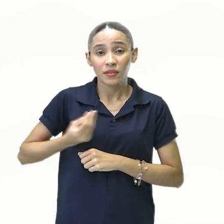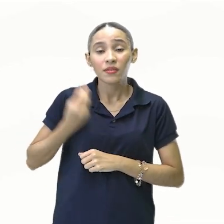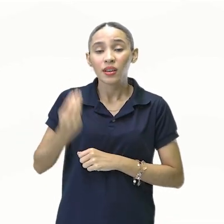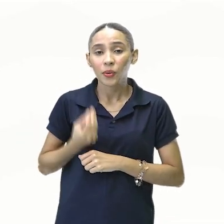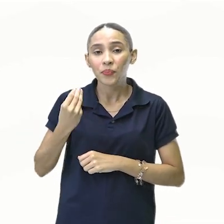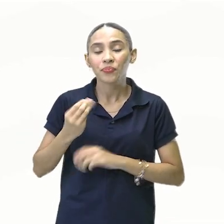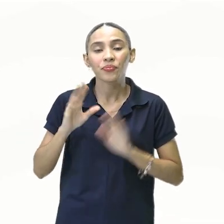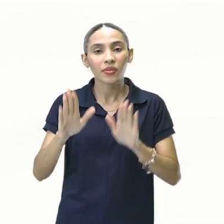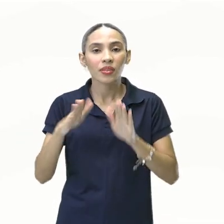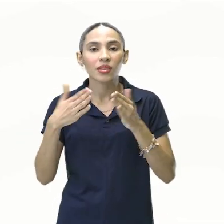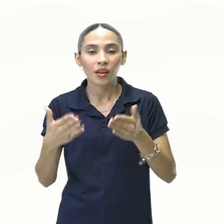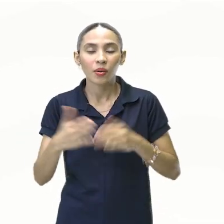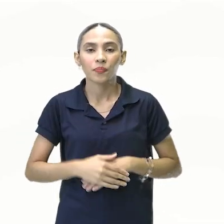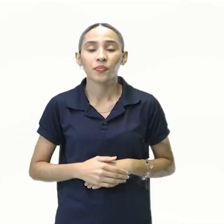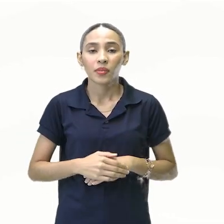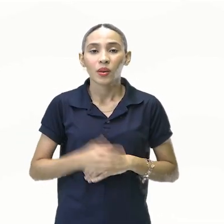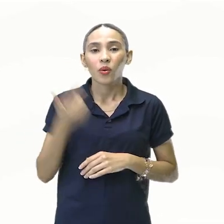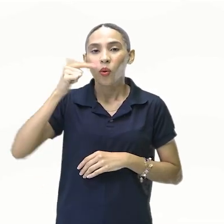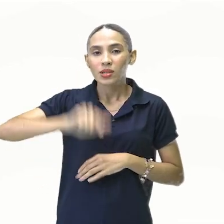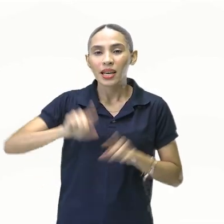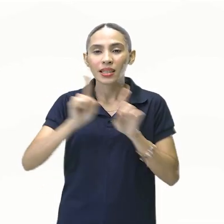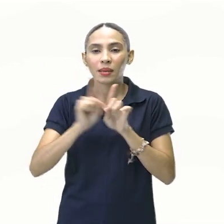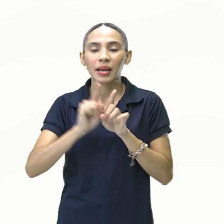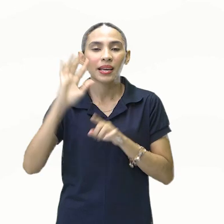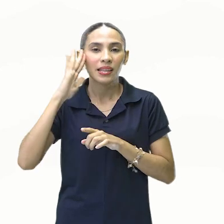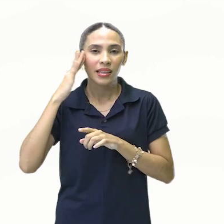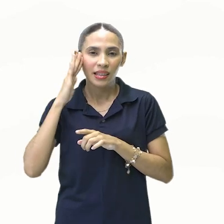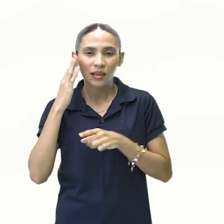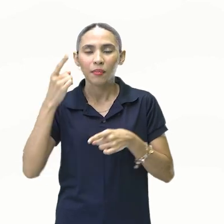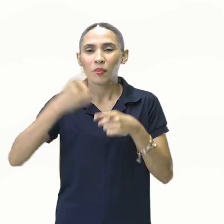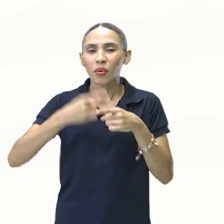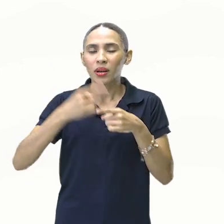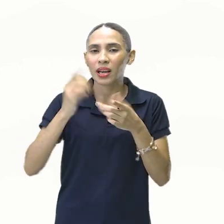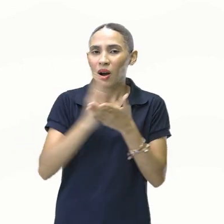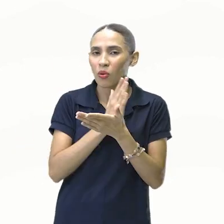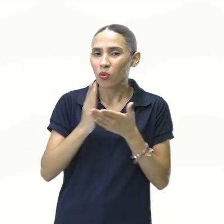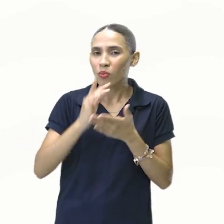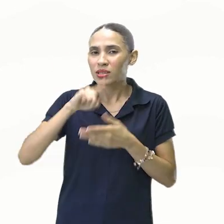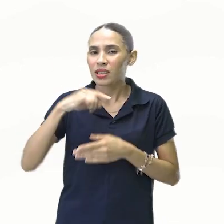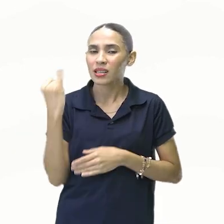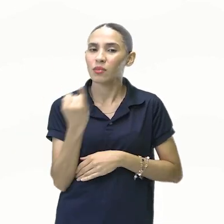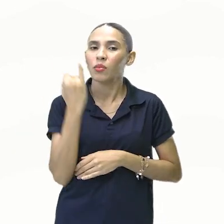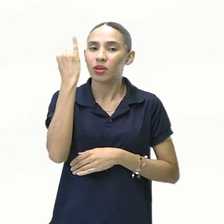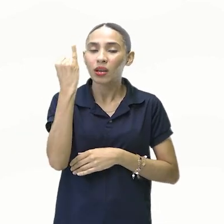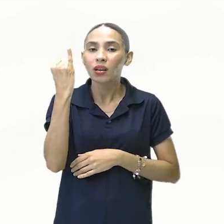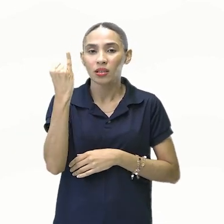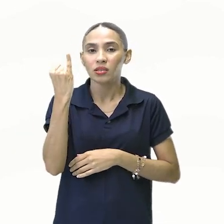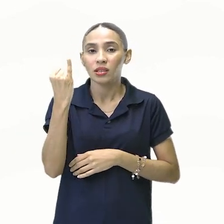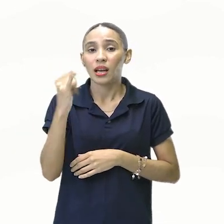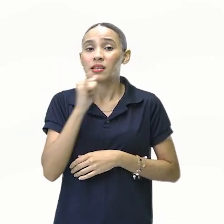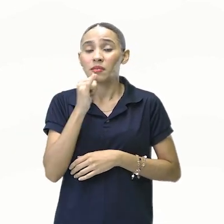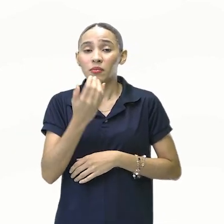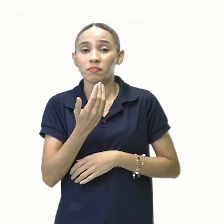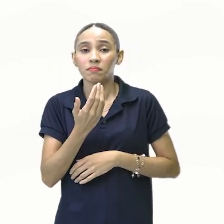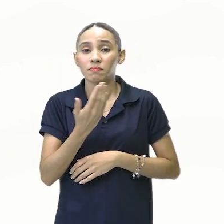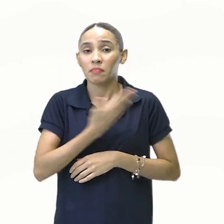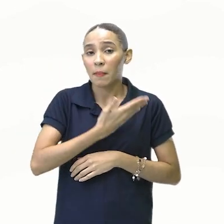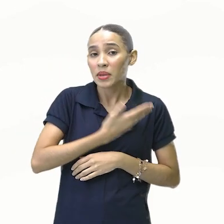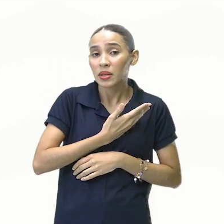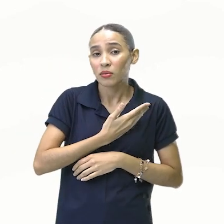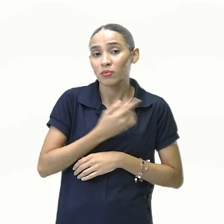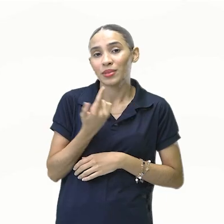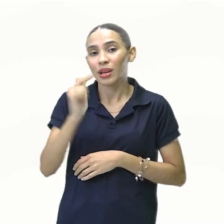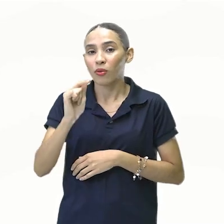vivenciado. Então, a gente consegue entender por que algumas coisas são importantes para o seu colega e não para